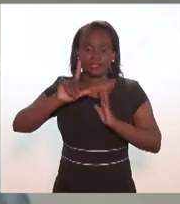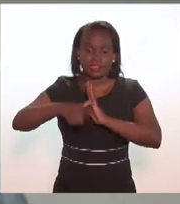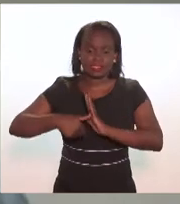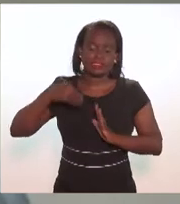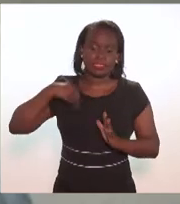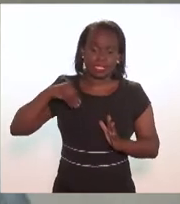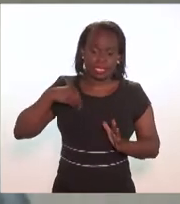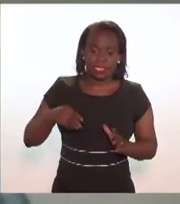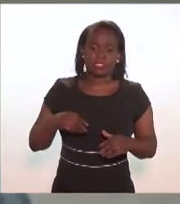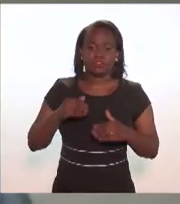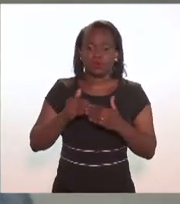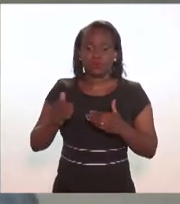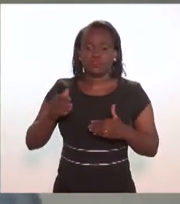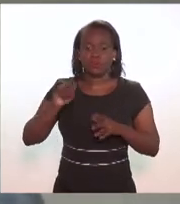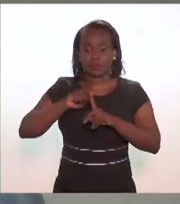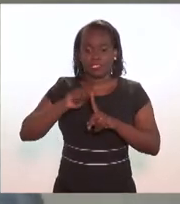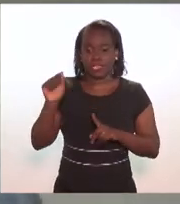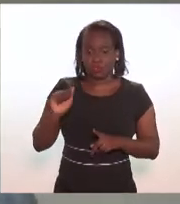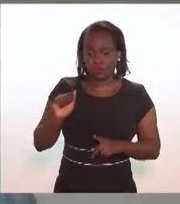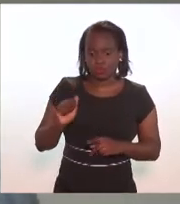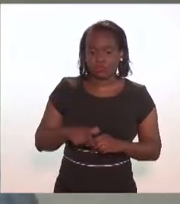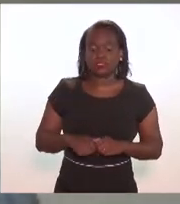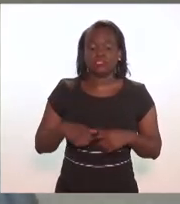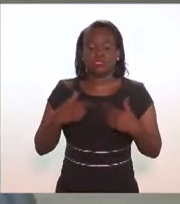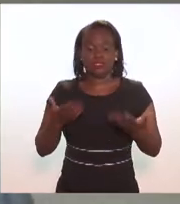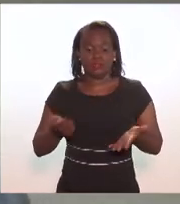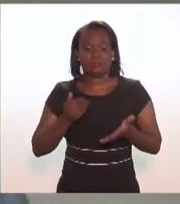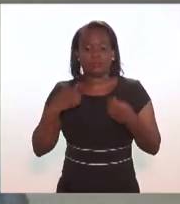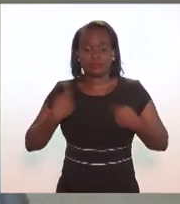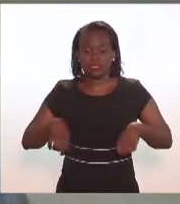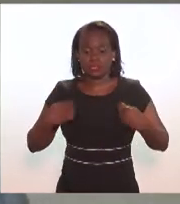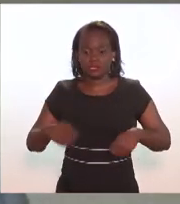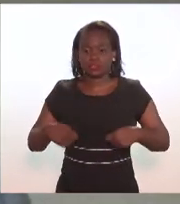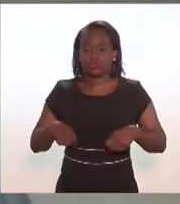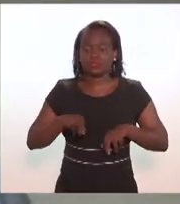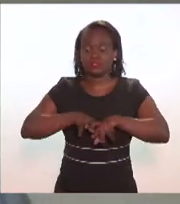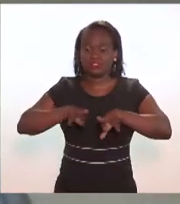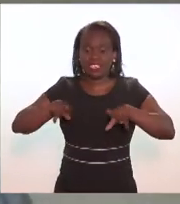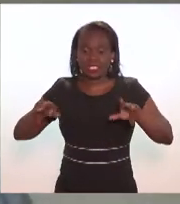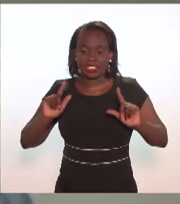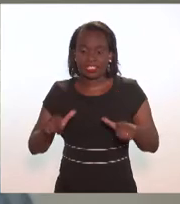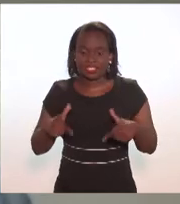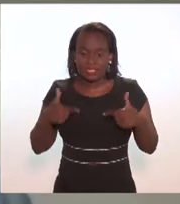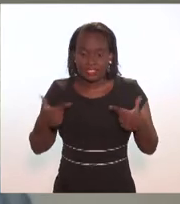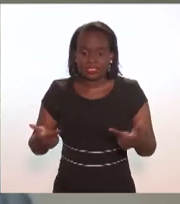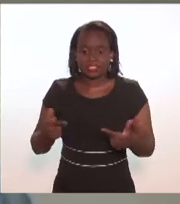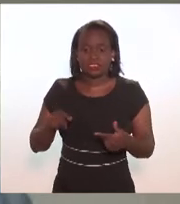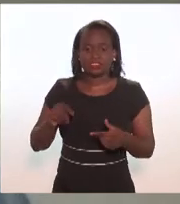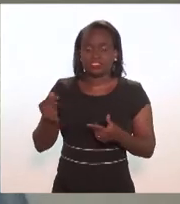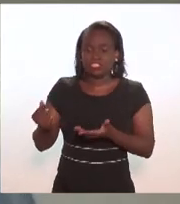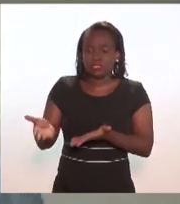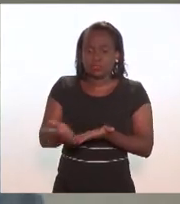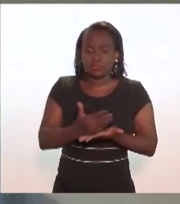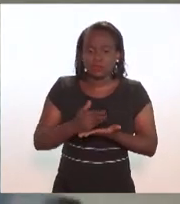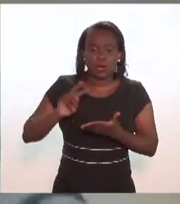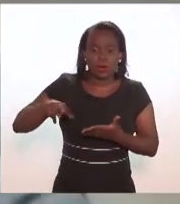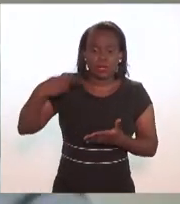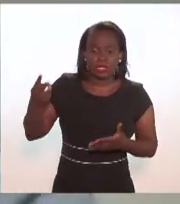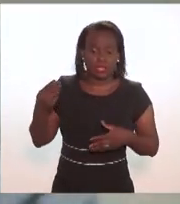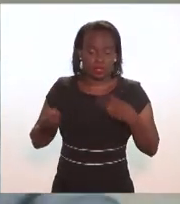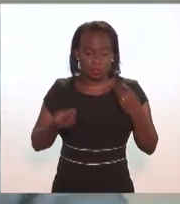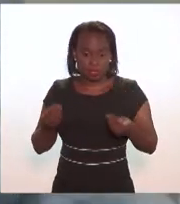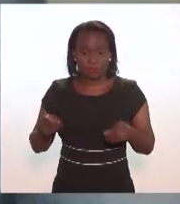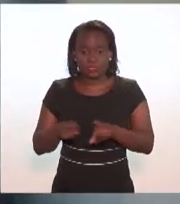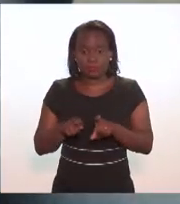salários já a partir do mês de agosto. Então, a gente teve que lançar mão de um conjunto de ações de aumento de receita e, obviamente, também